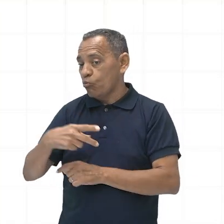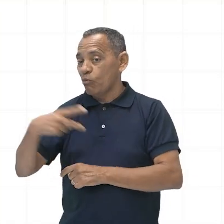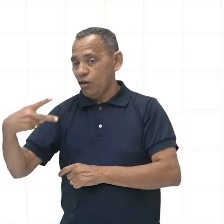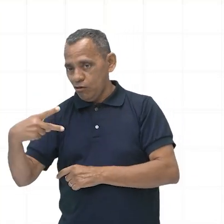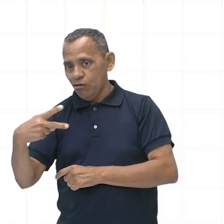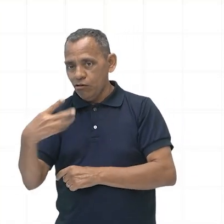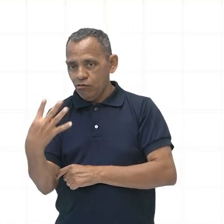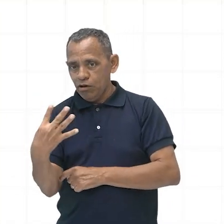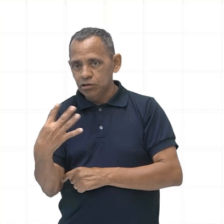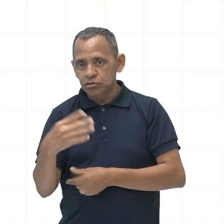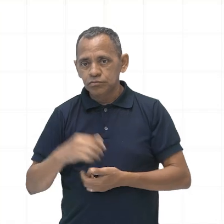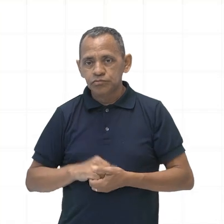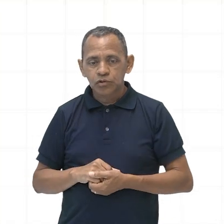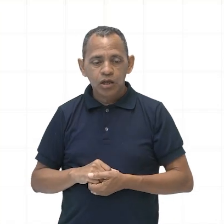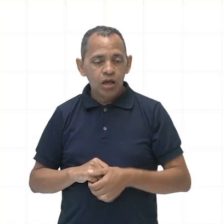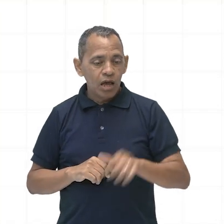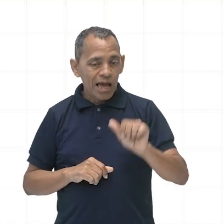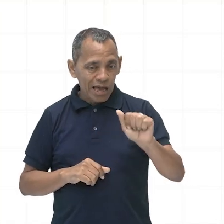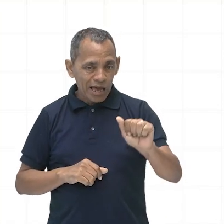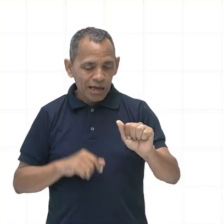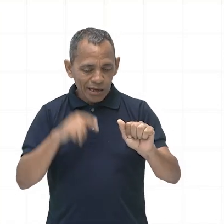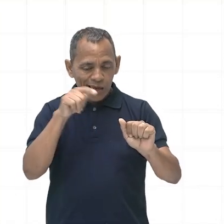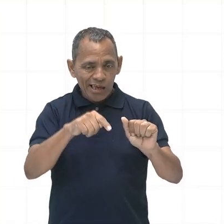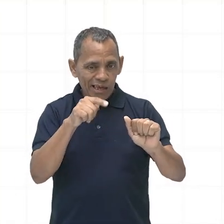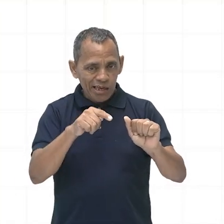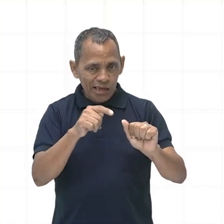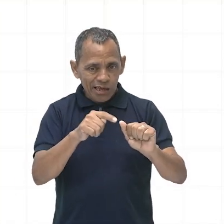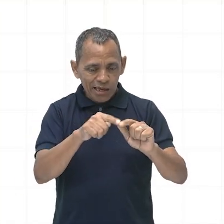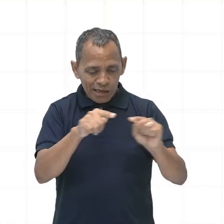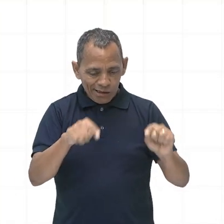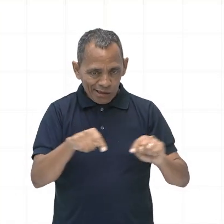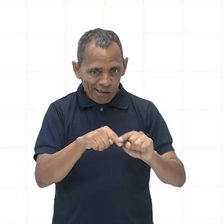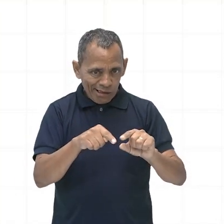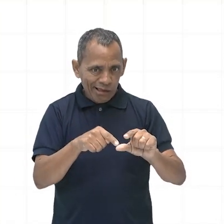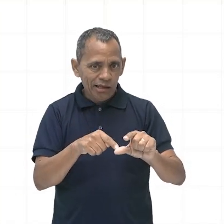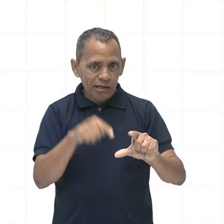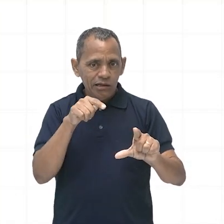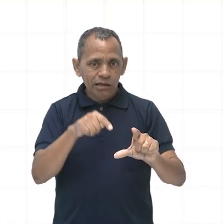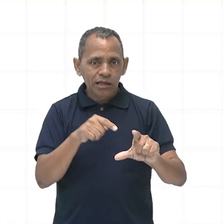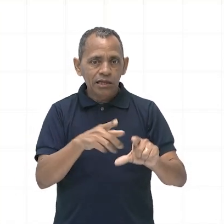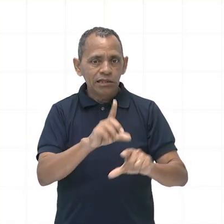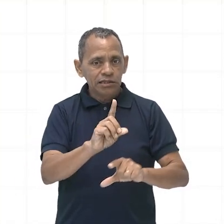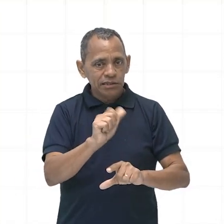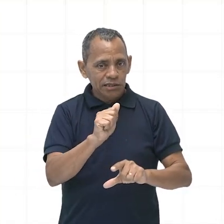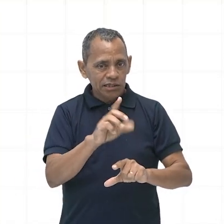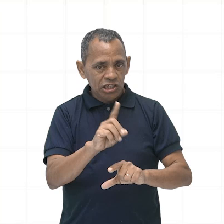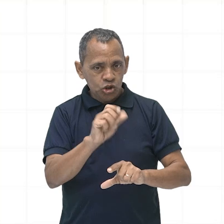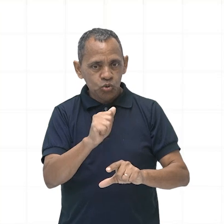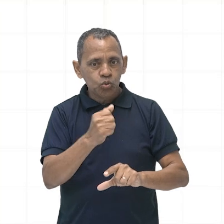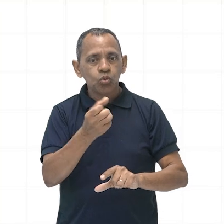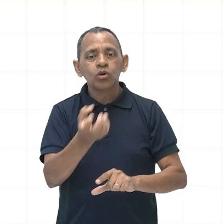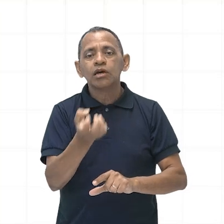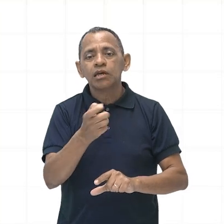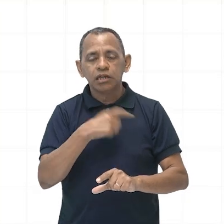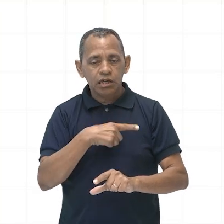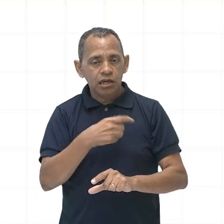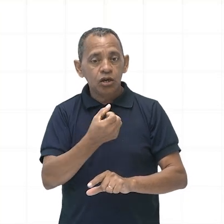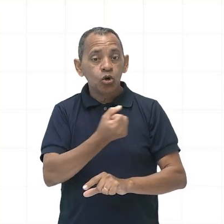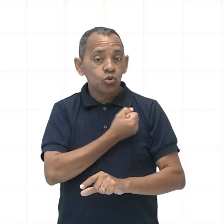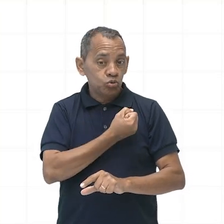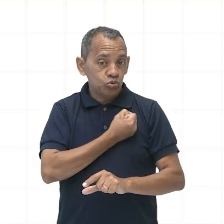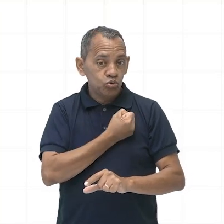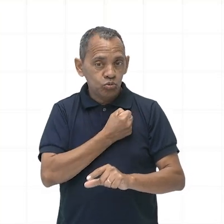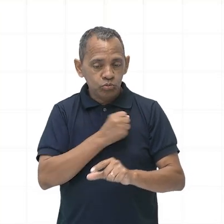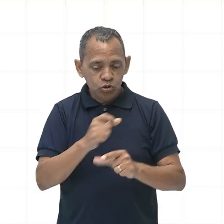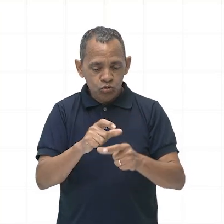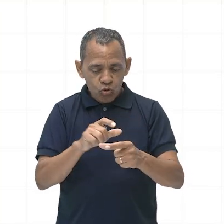A, certo? Então, esse dado A, eu quero que o número seja, a face voltada para cima,